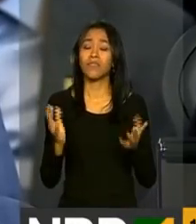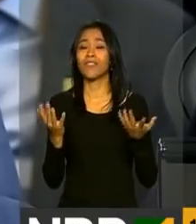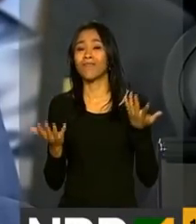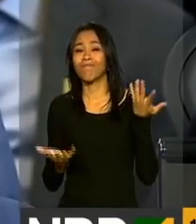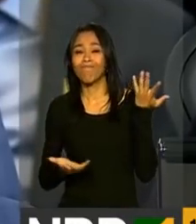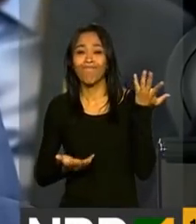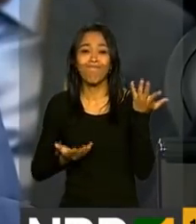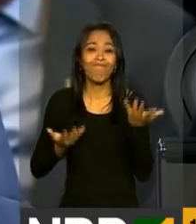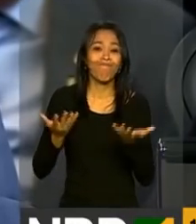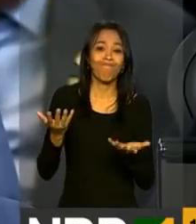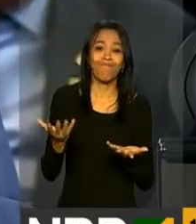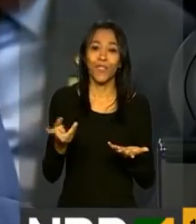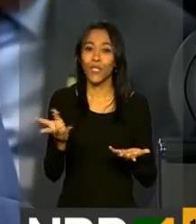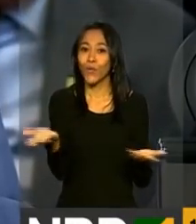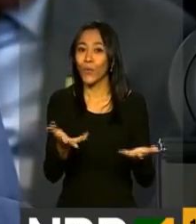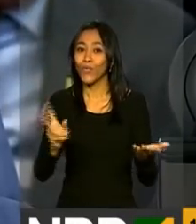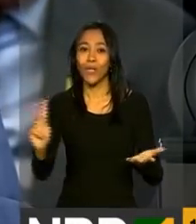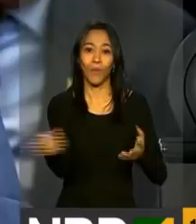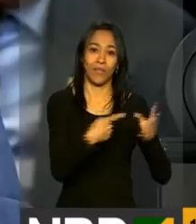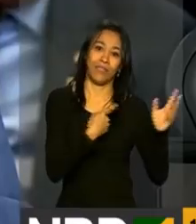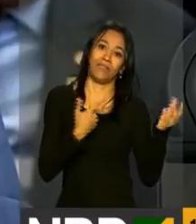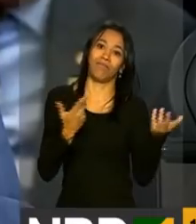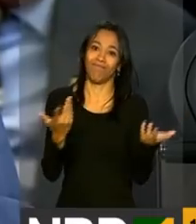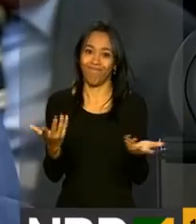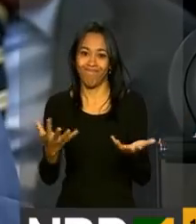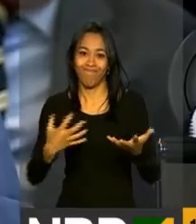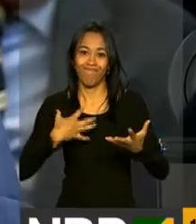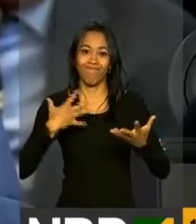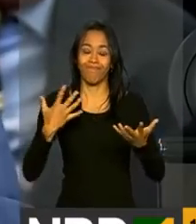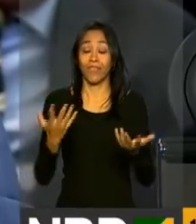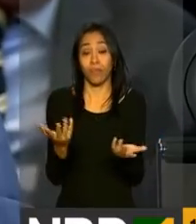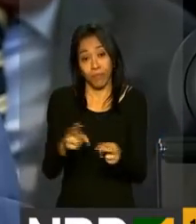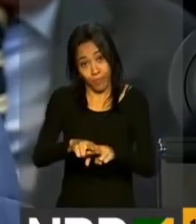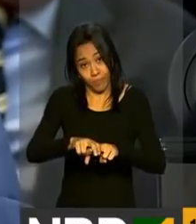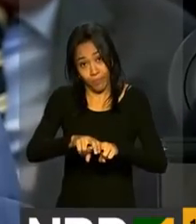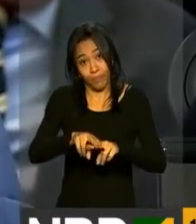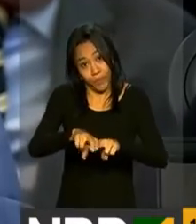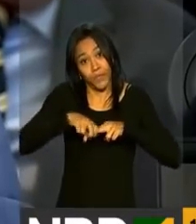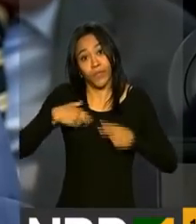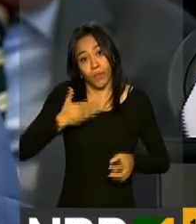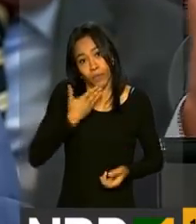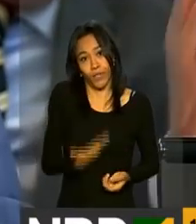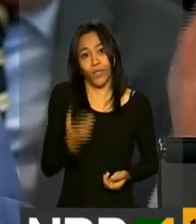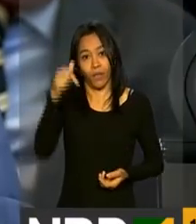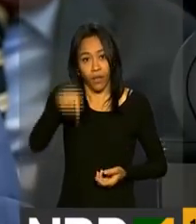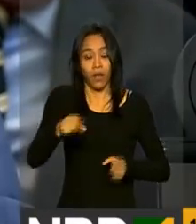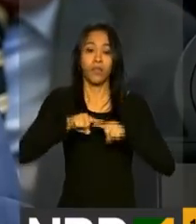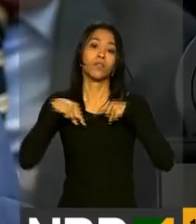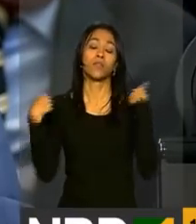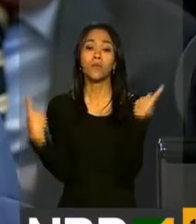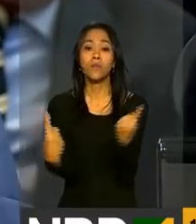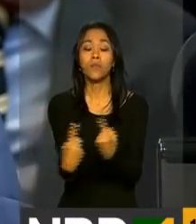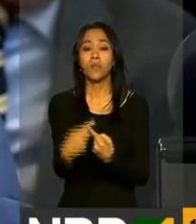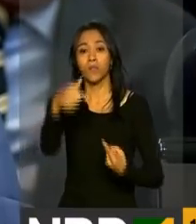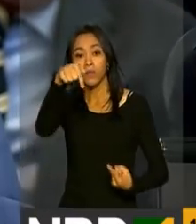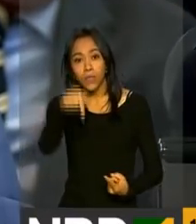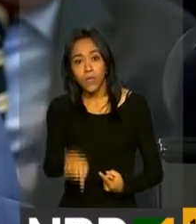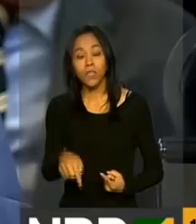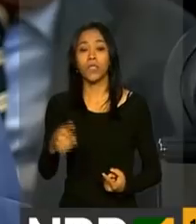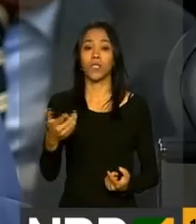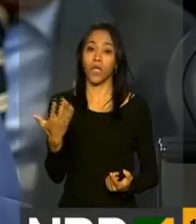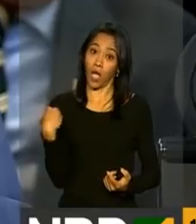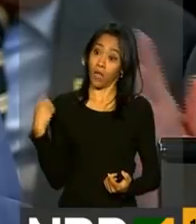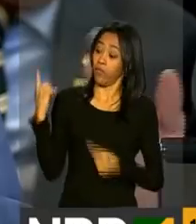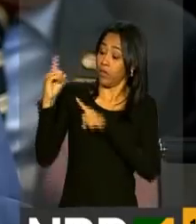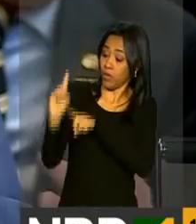que hoje nós estamos vivendo daí porque eu pedir nesta reunião e para a reunião vieram o senhor presidente tribunal